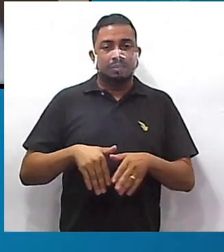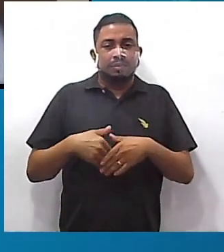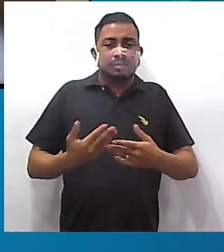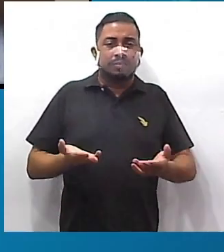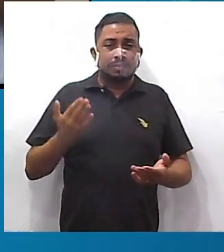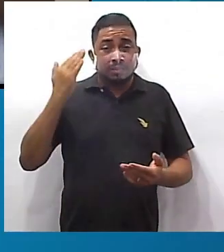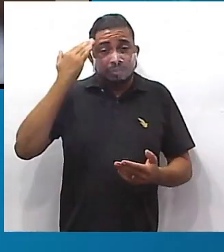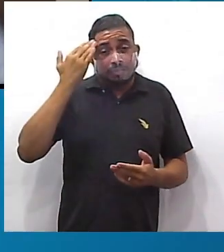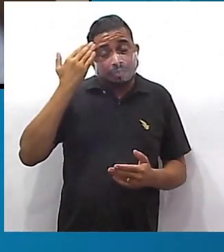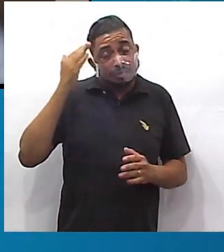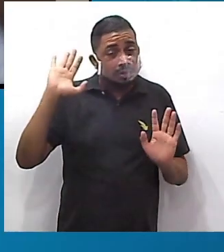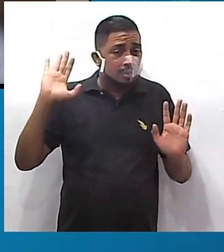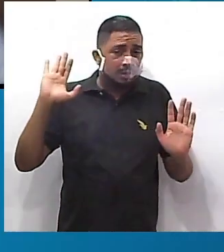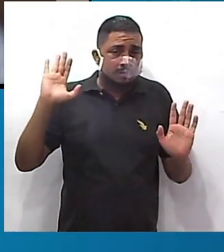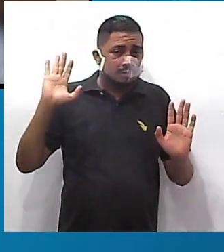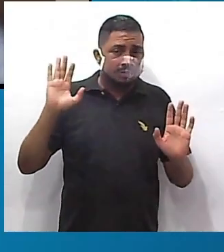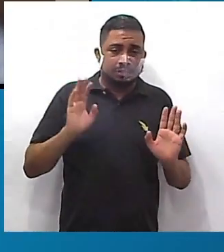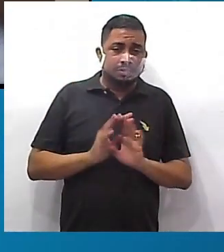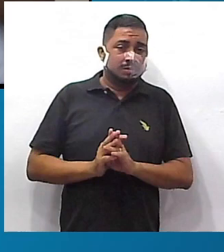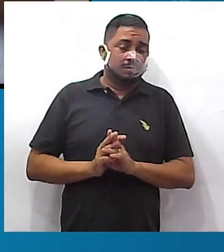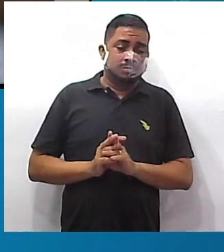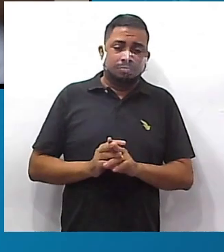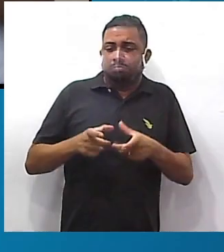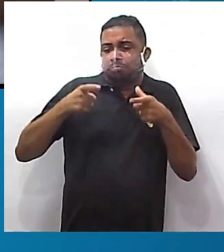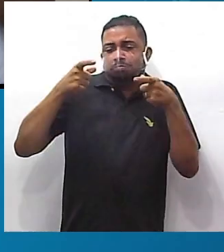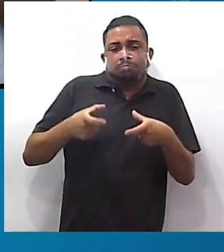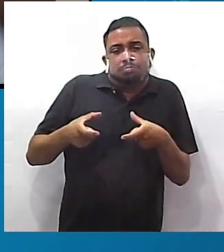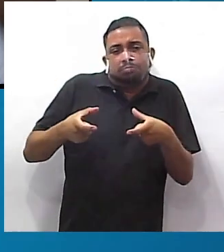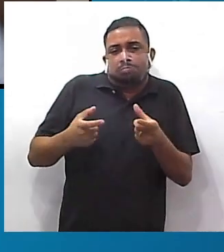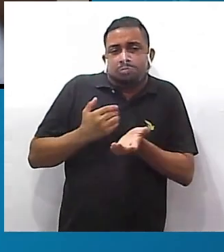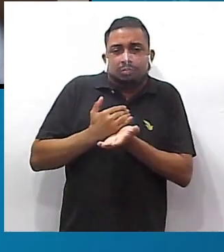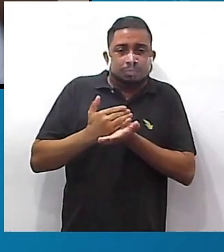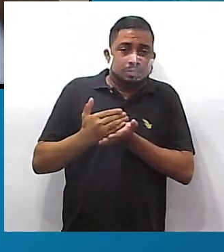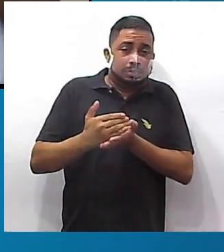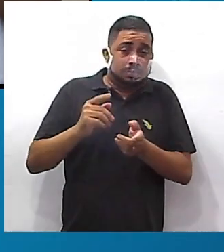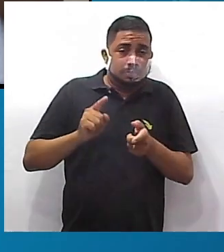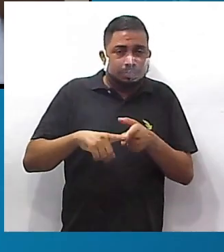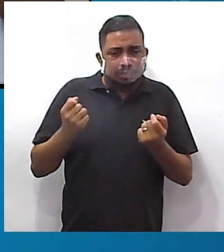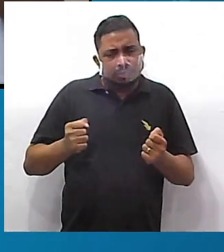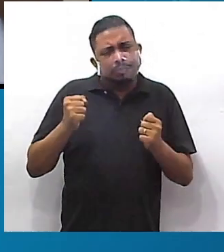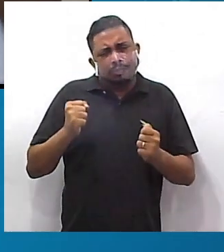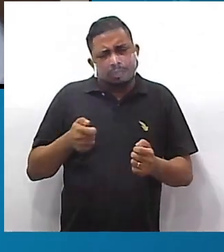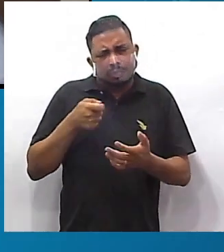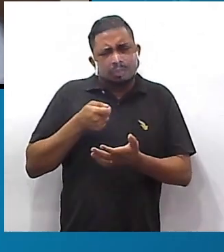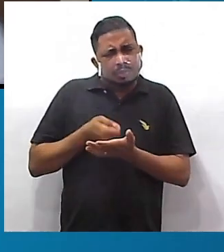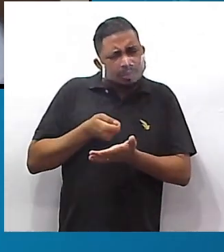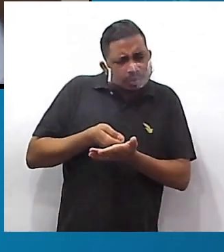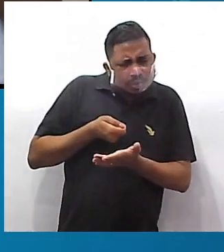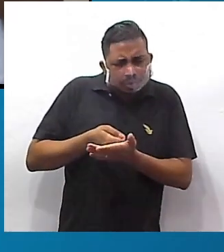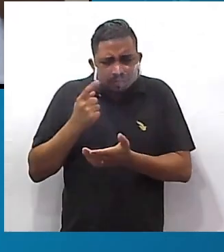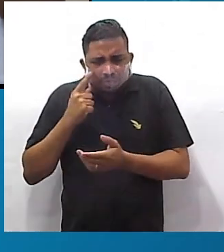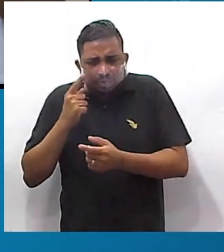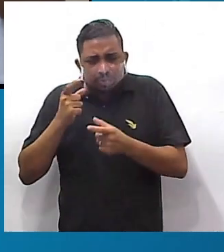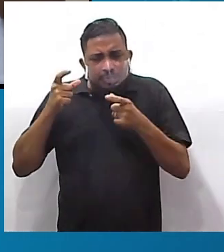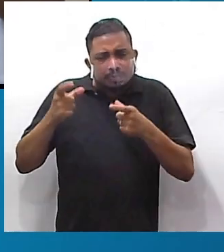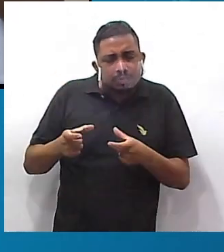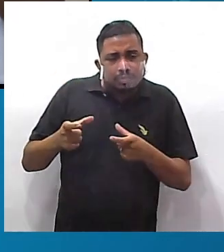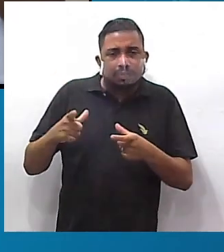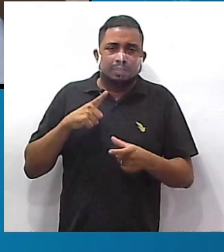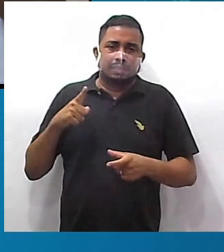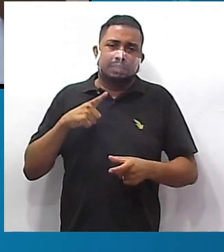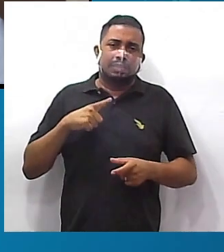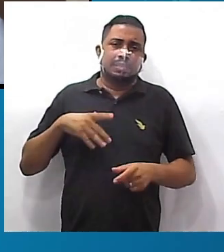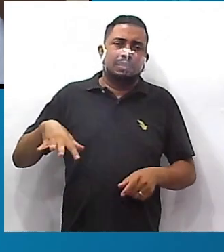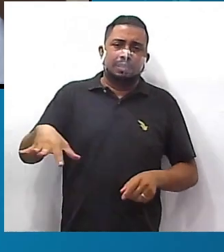sabe identificar de onde ele partiu, mas você pode tentar rastrear o local de onde ele